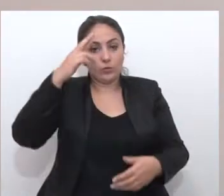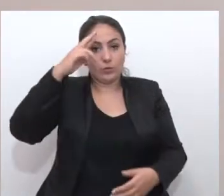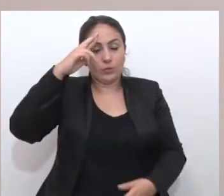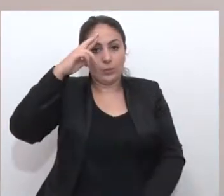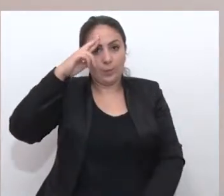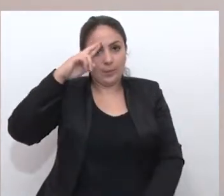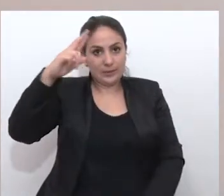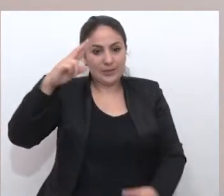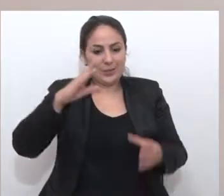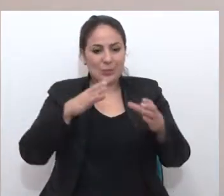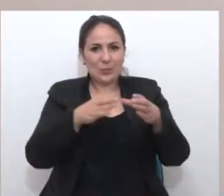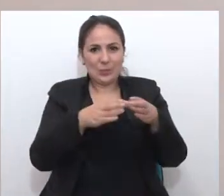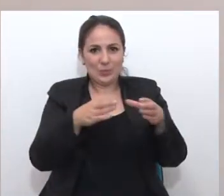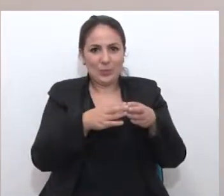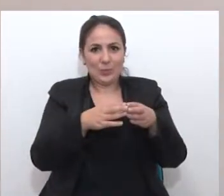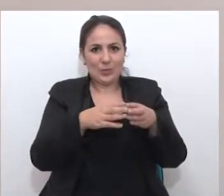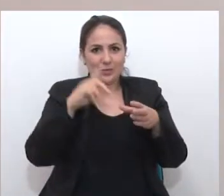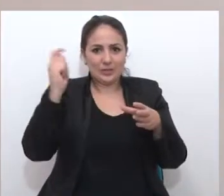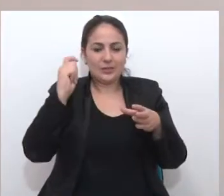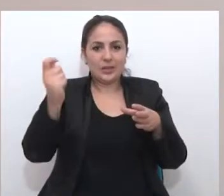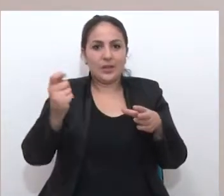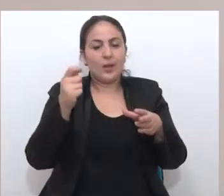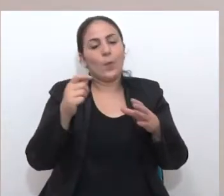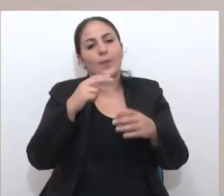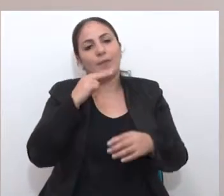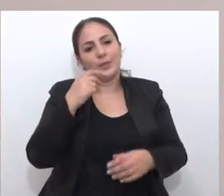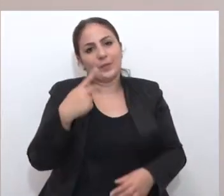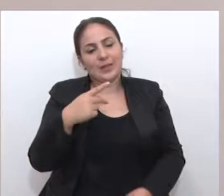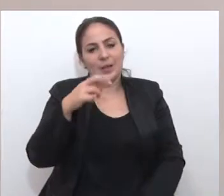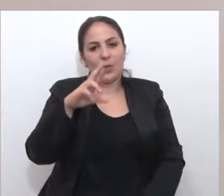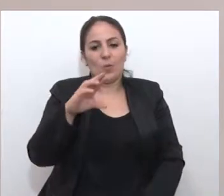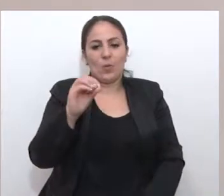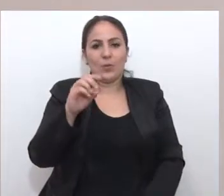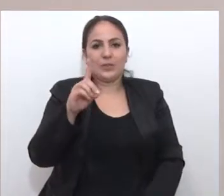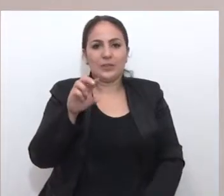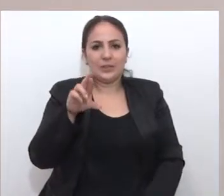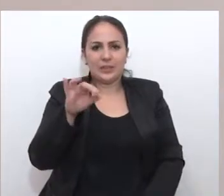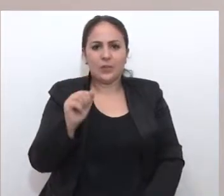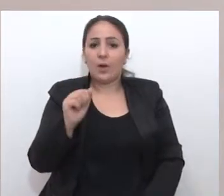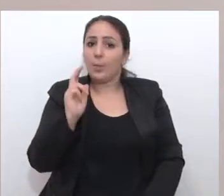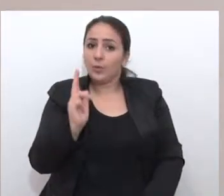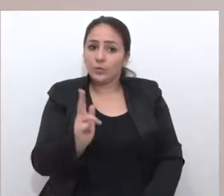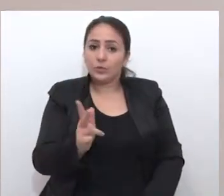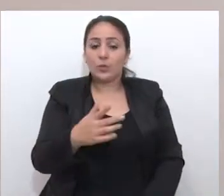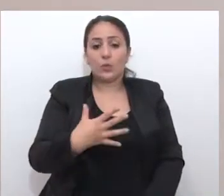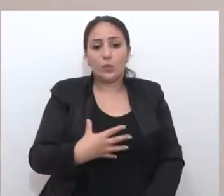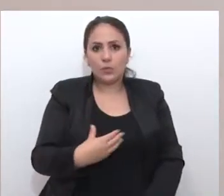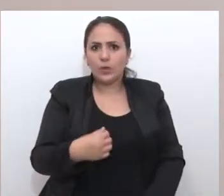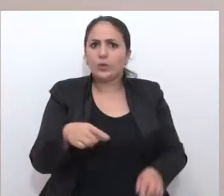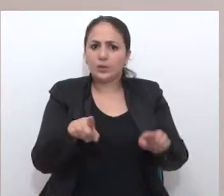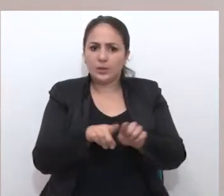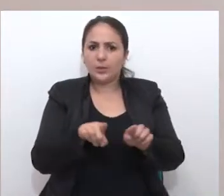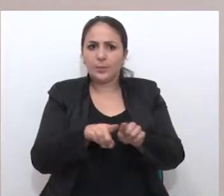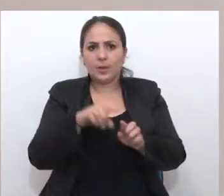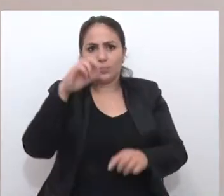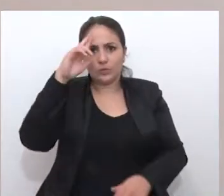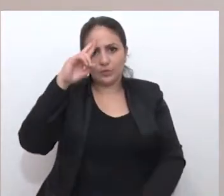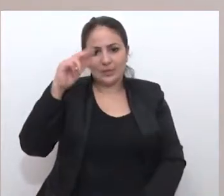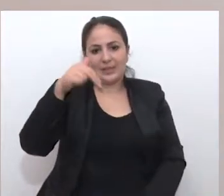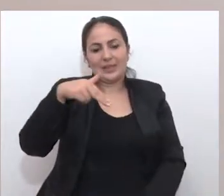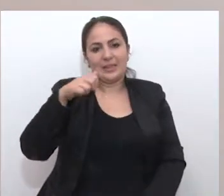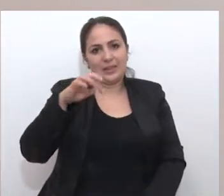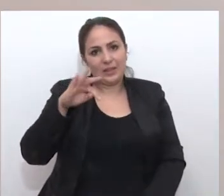do quadro é o neto dele, né? O Rodrigo Silveira, né? Então é uma sequência, né? Outros filhos dele também já foram patrão do quadro, netos também,